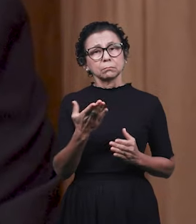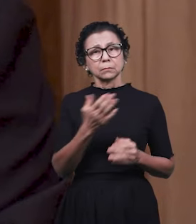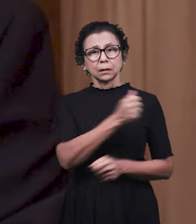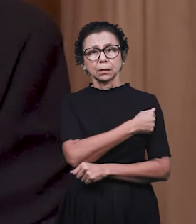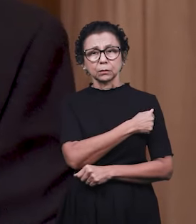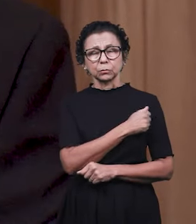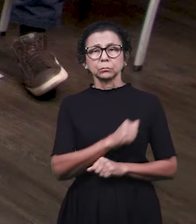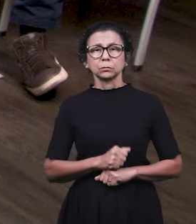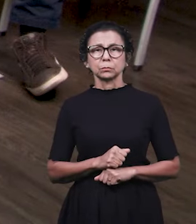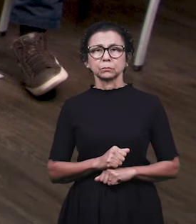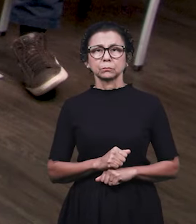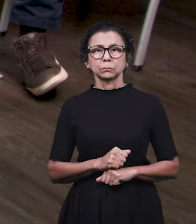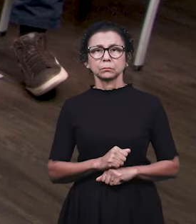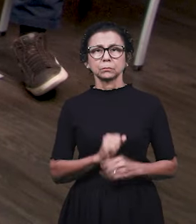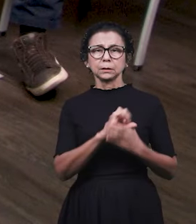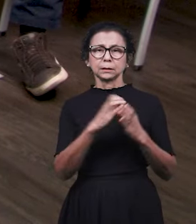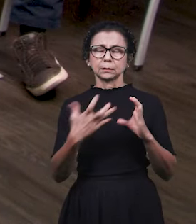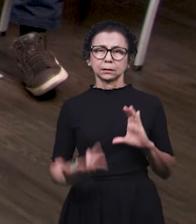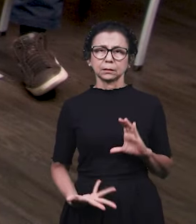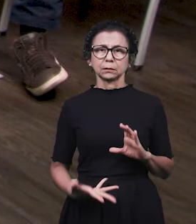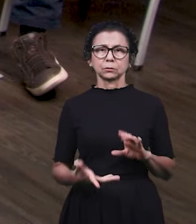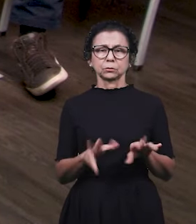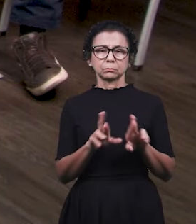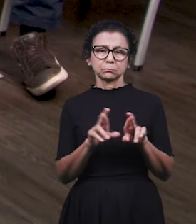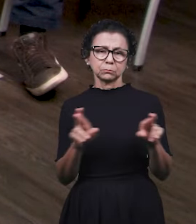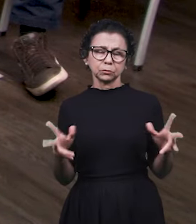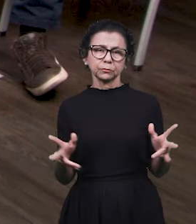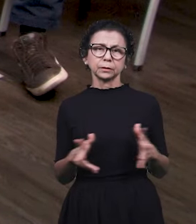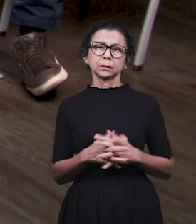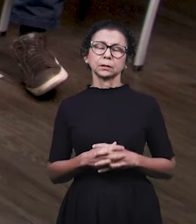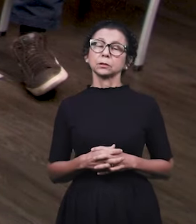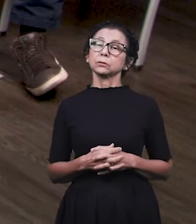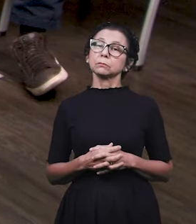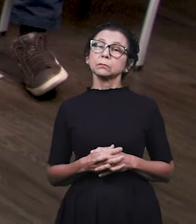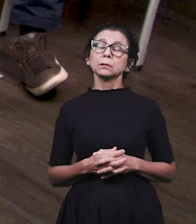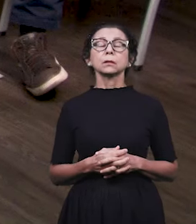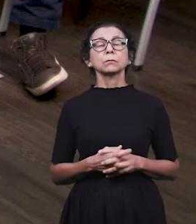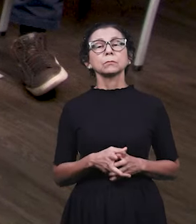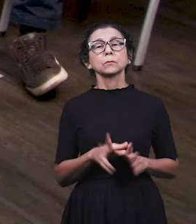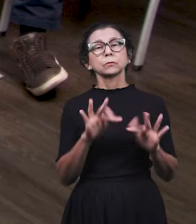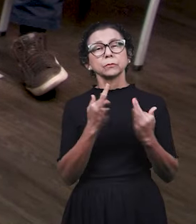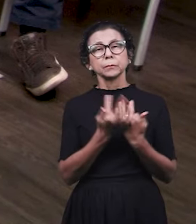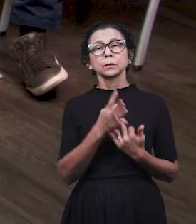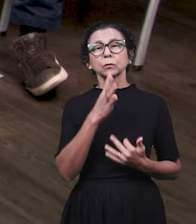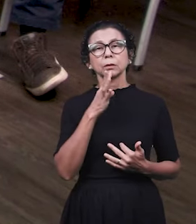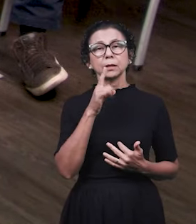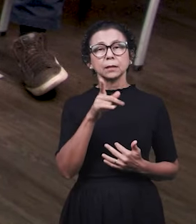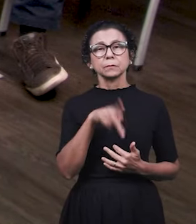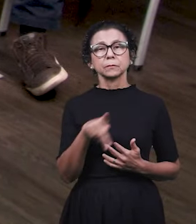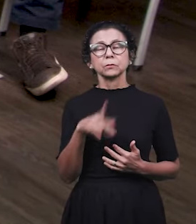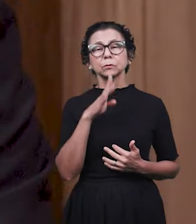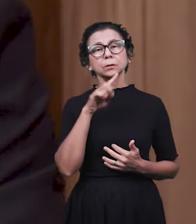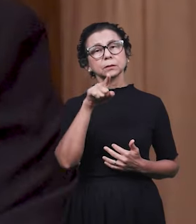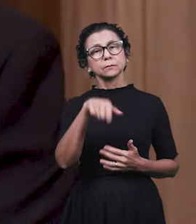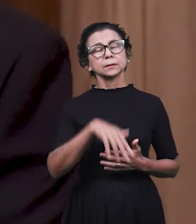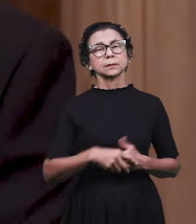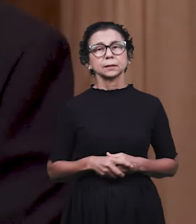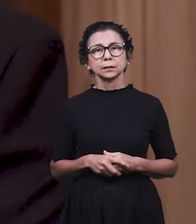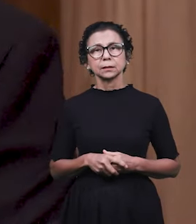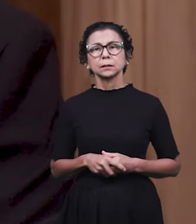não tem uma pessoa melhor para orientar acerca disso que nem seu próprio professor e seus pais. E vocês, pais, uma sugestão que eu dou é converse